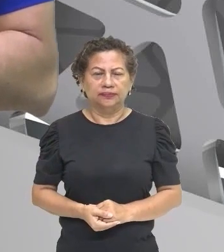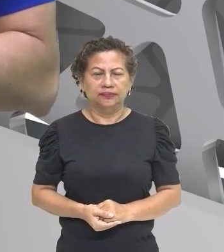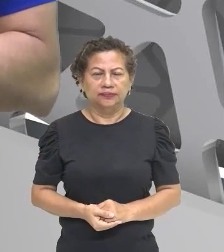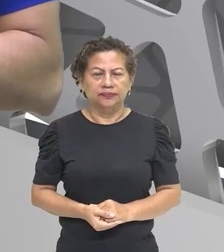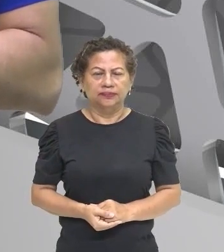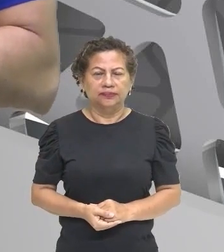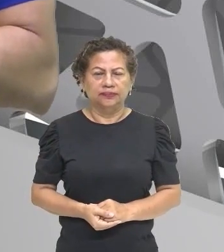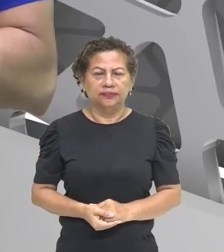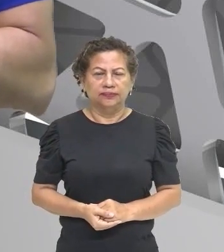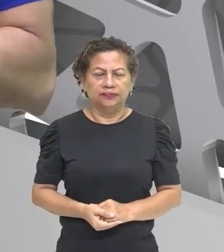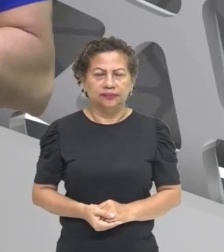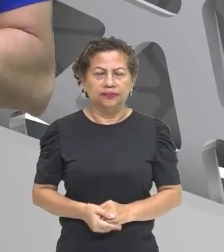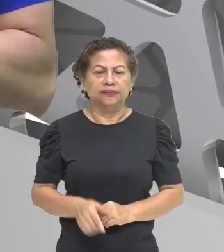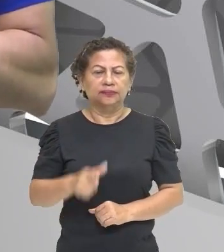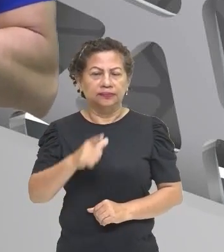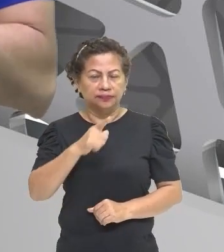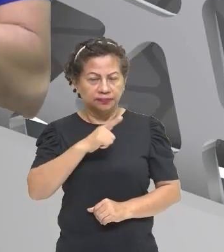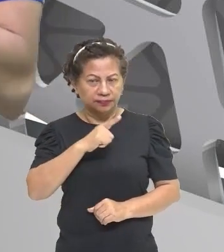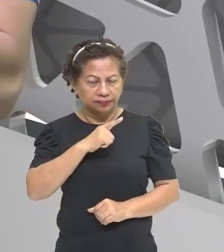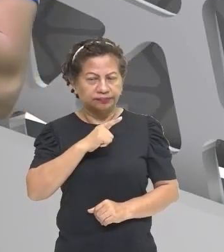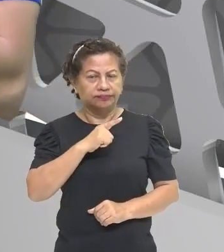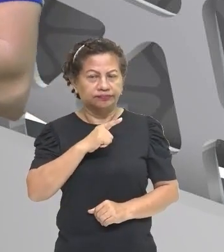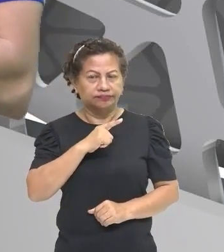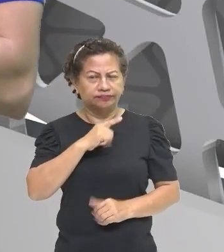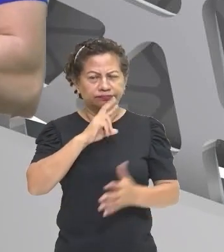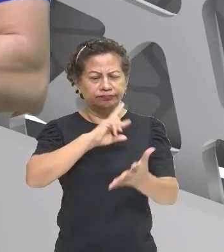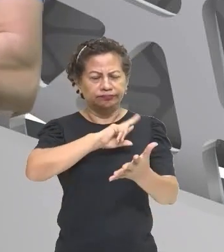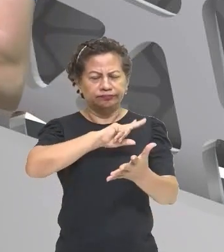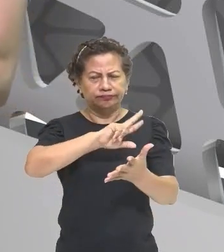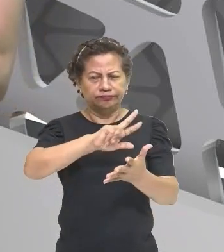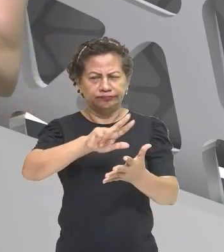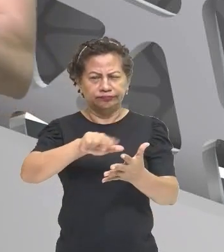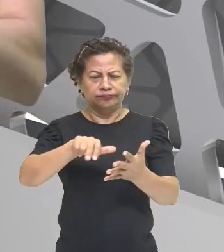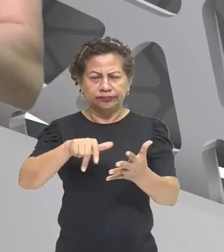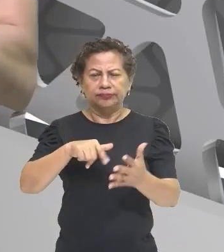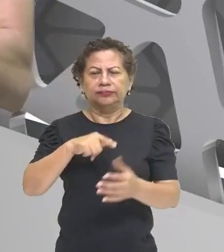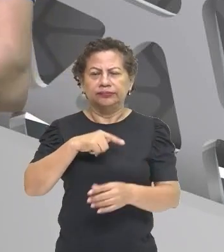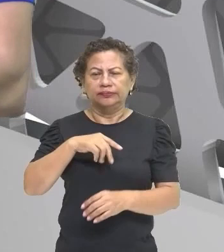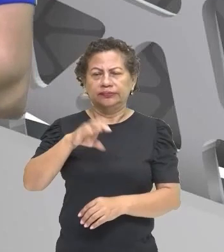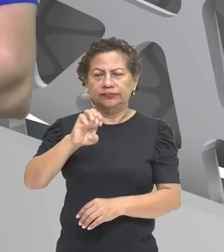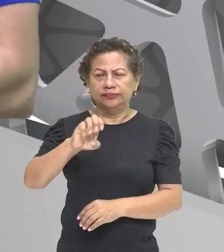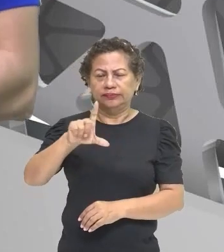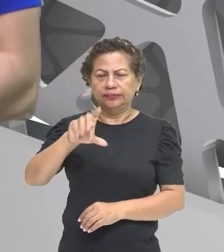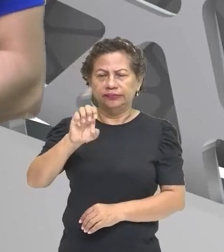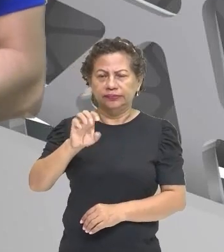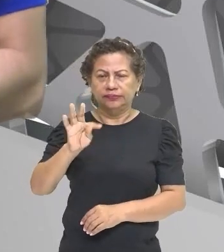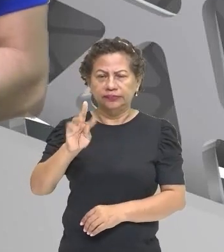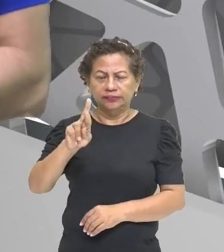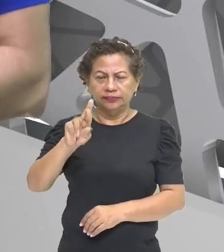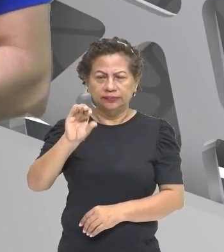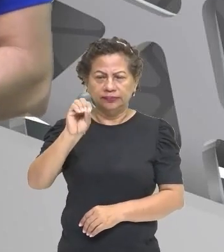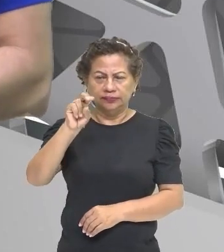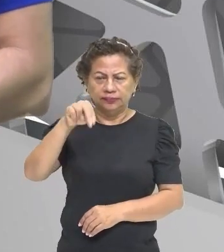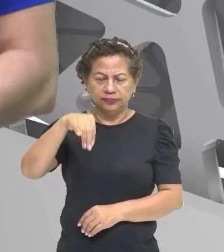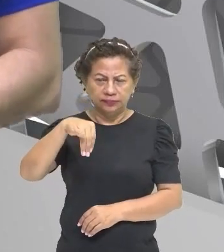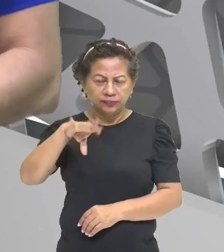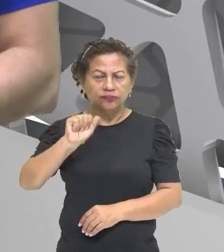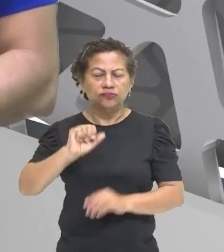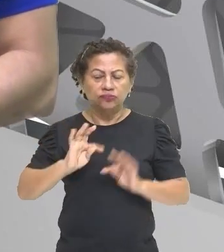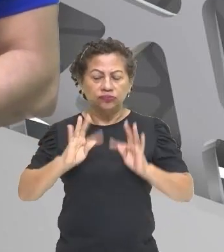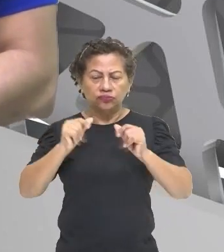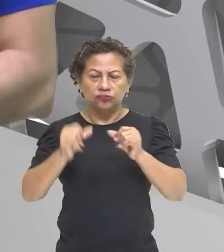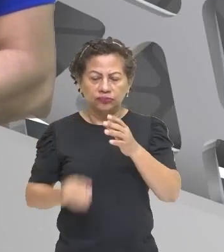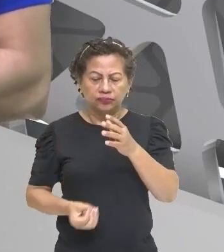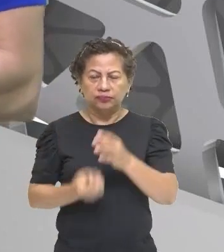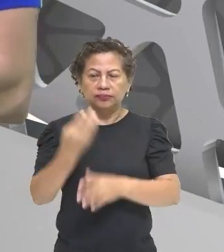A gente tem aqui o eletroeletrônico, que representa 31% de tudo aquilo que é produzido dentro do estado do Amazonas, tá bom?